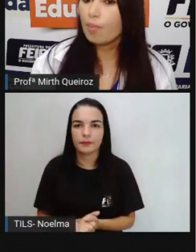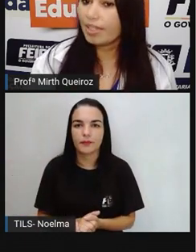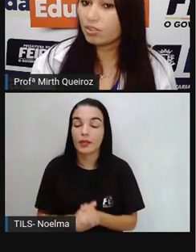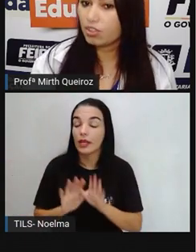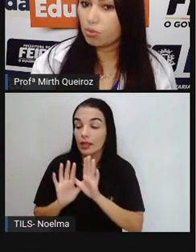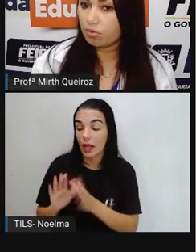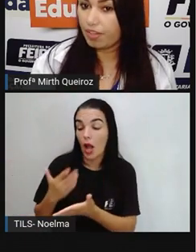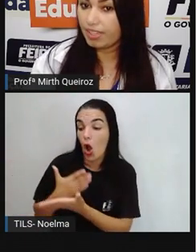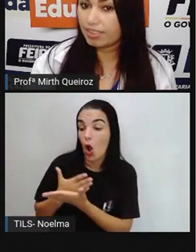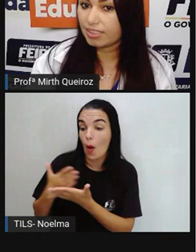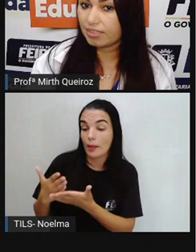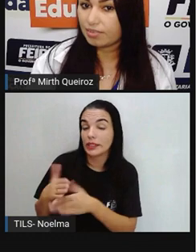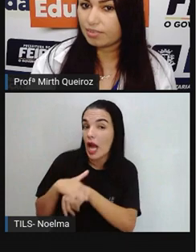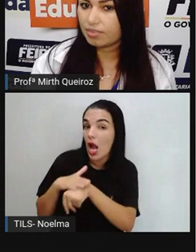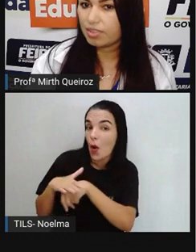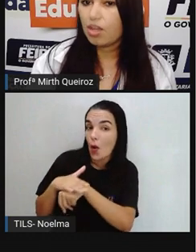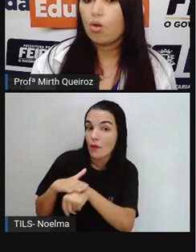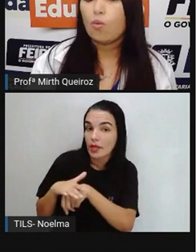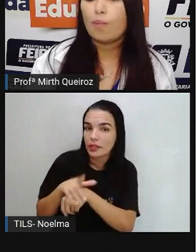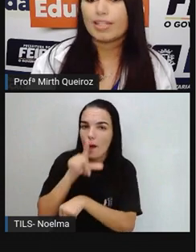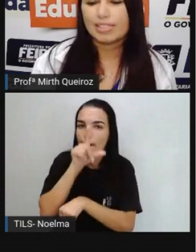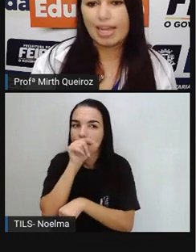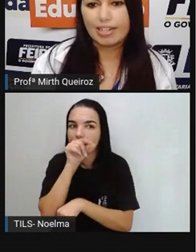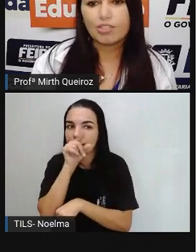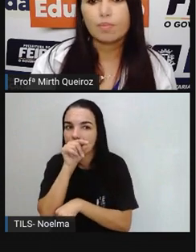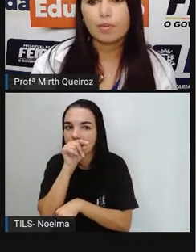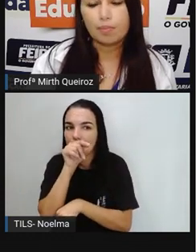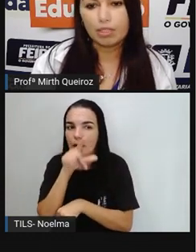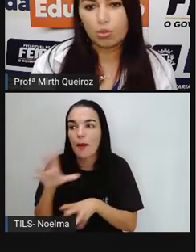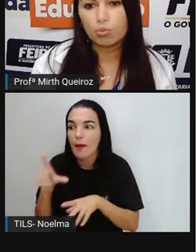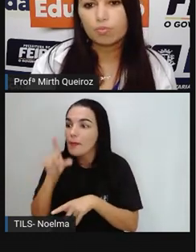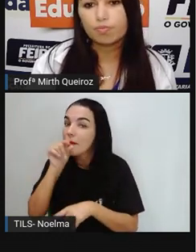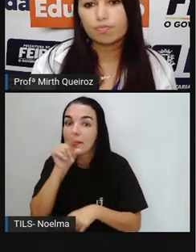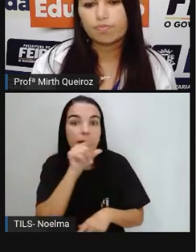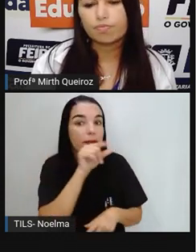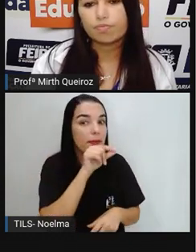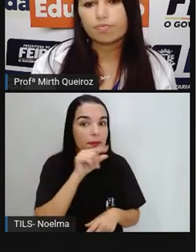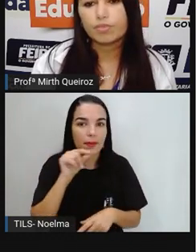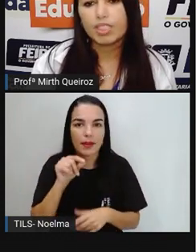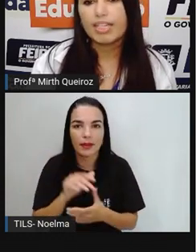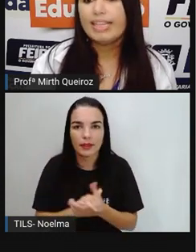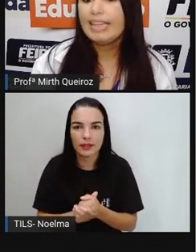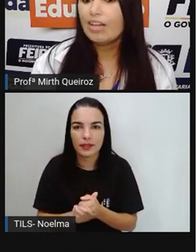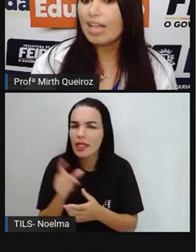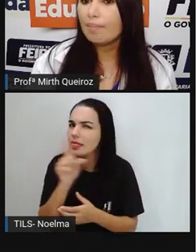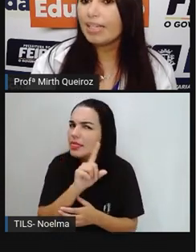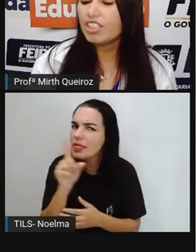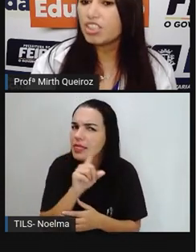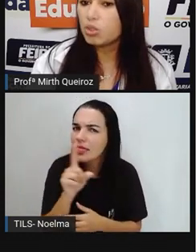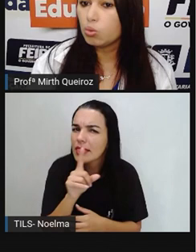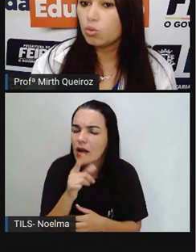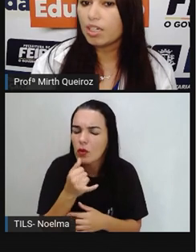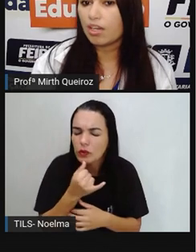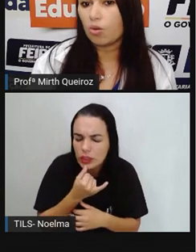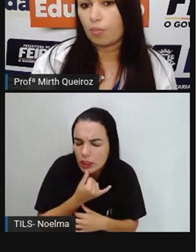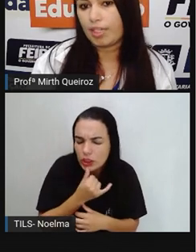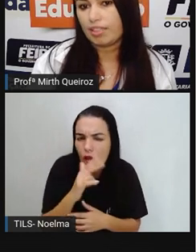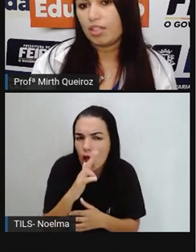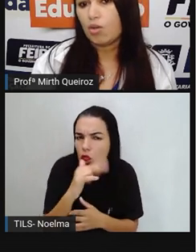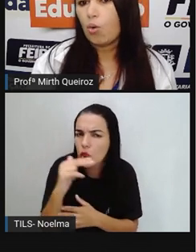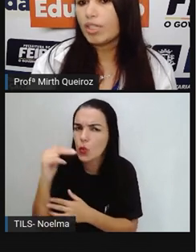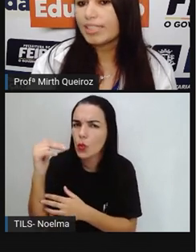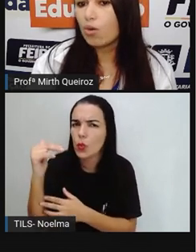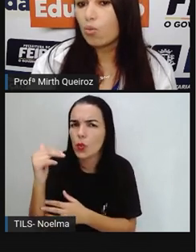Para começo de conversa, o passarinho pipilou: "Não lamentes nunca,